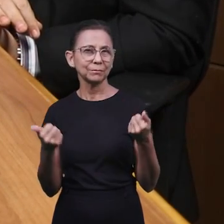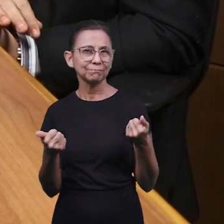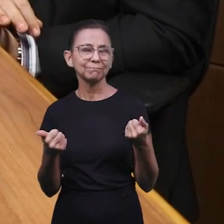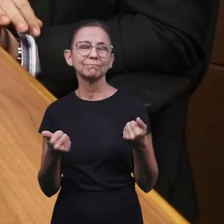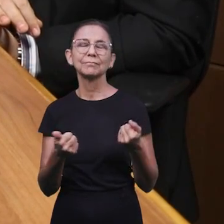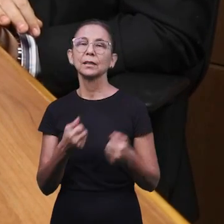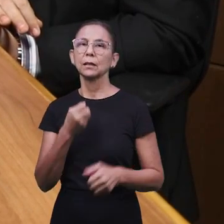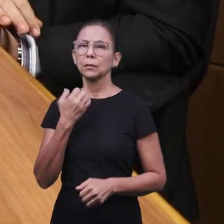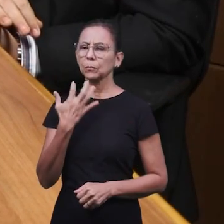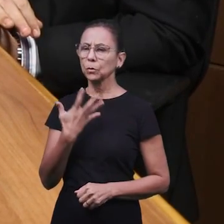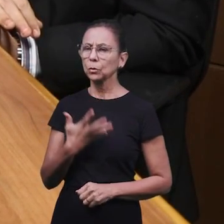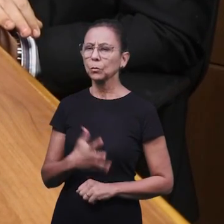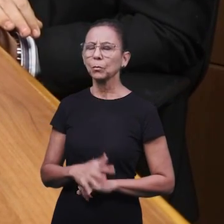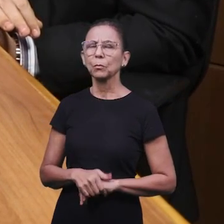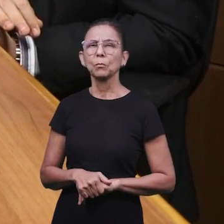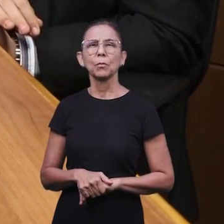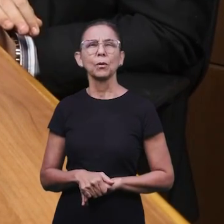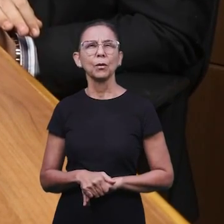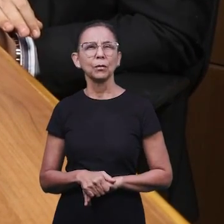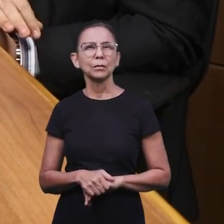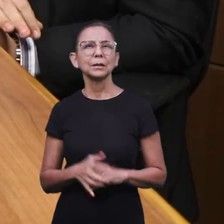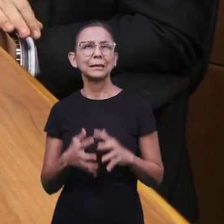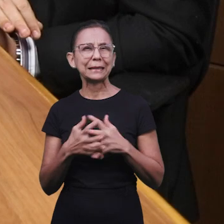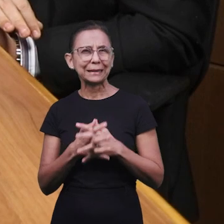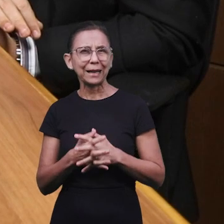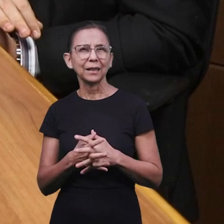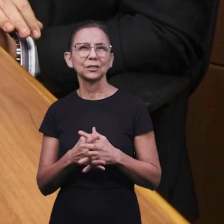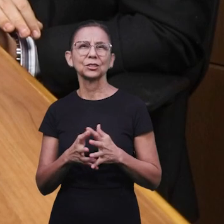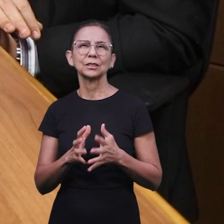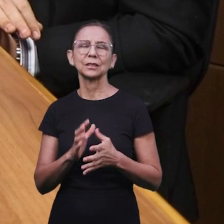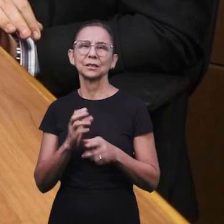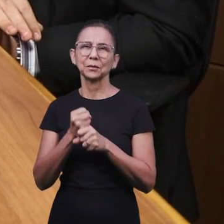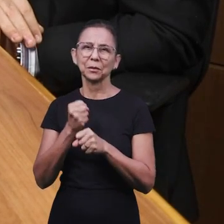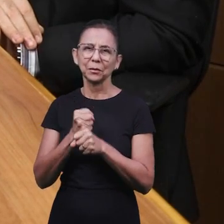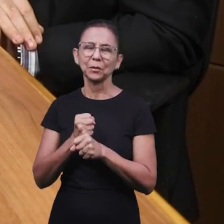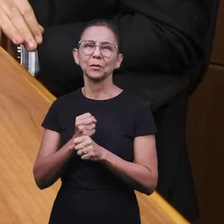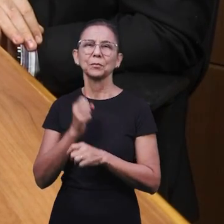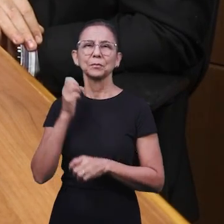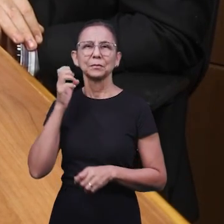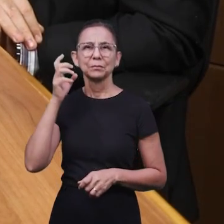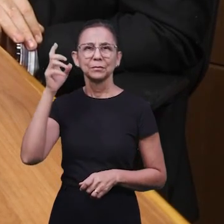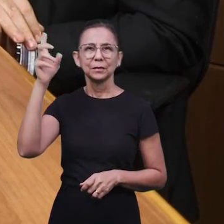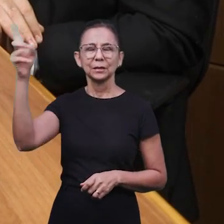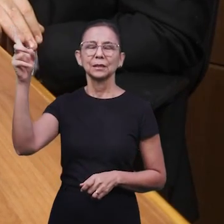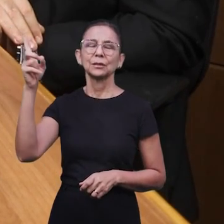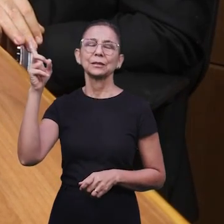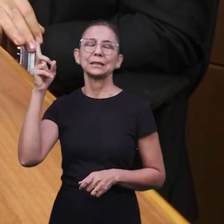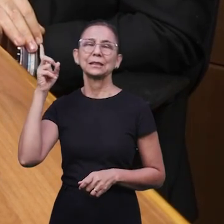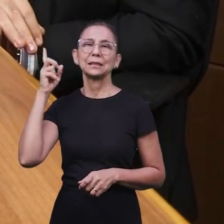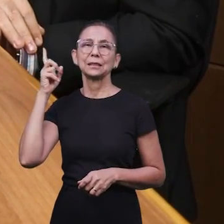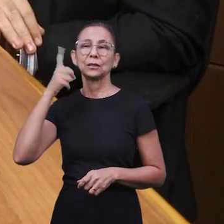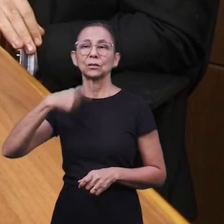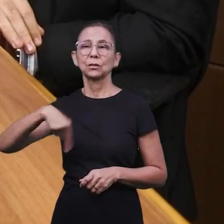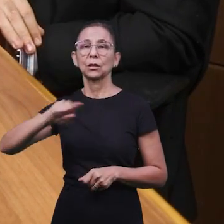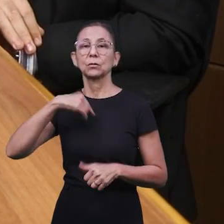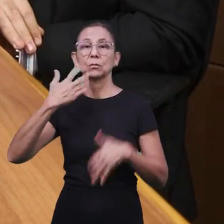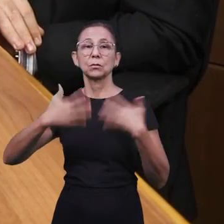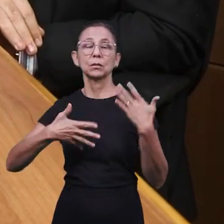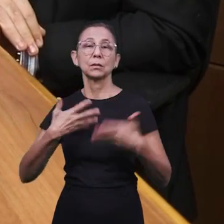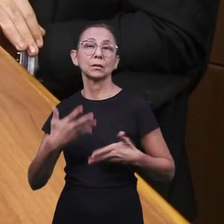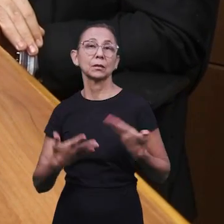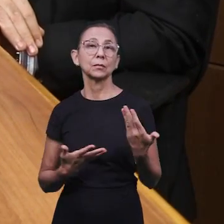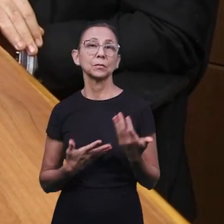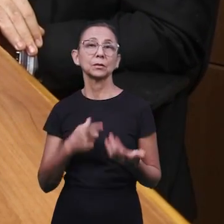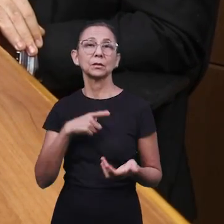maravilhoso, é tão afeito a esta obra e é algo que nos alegra quando nós temos